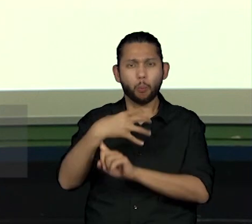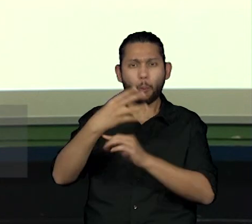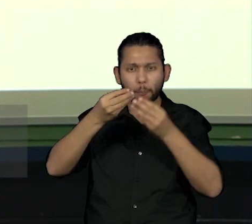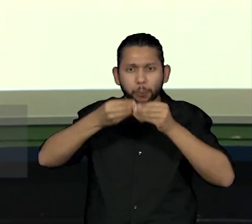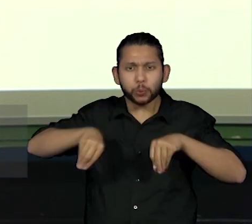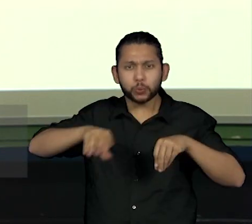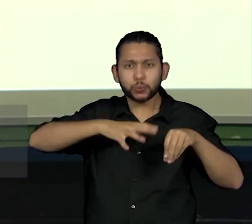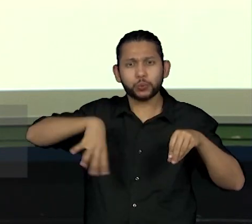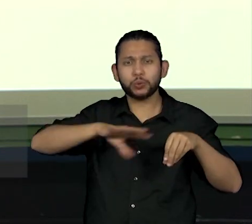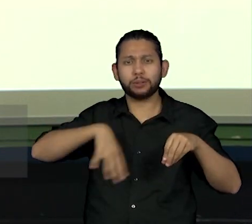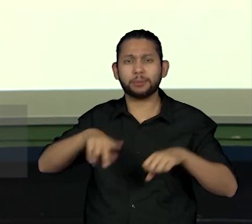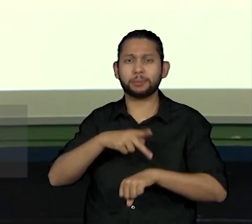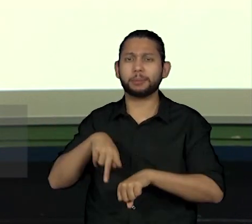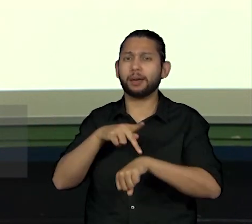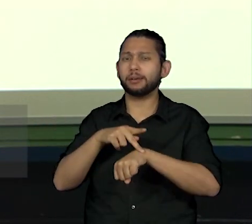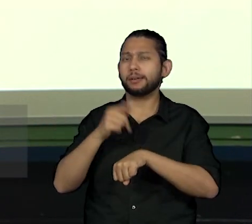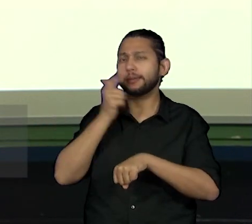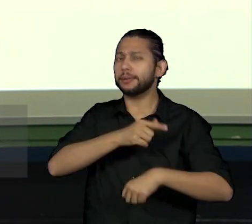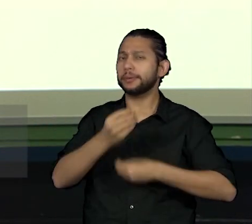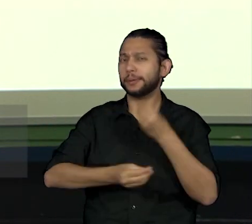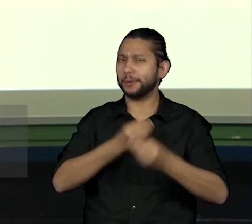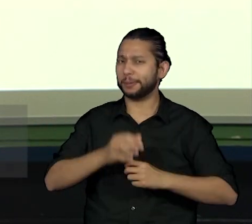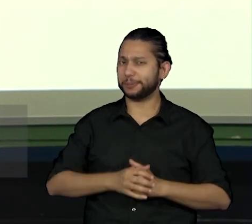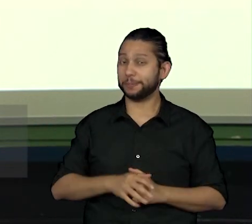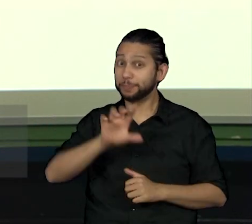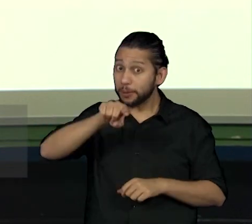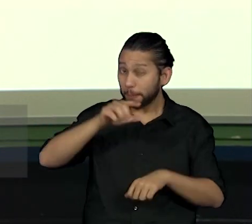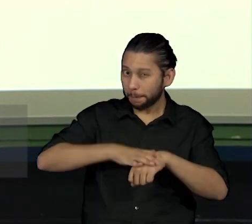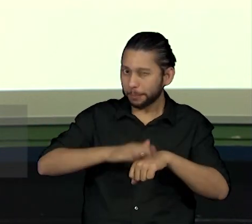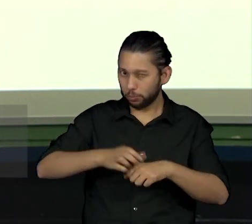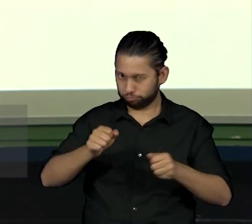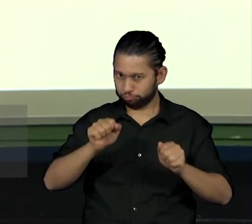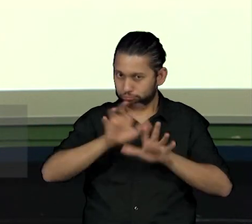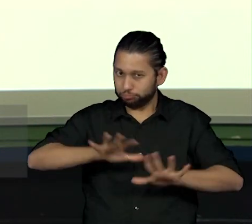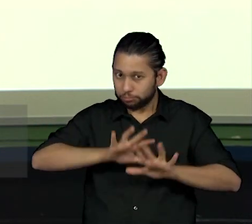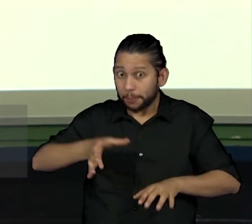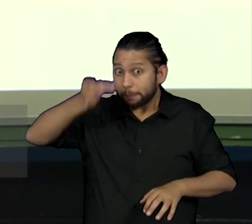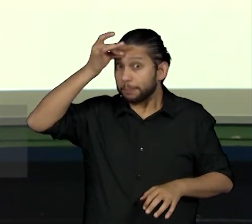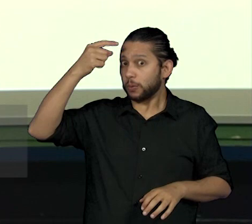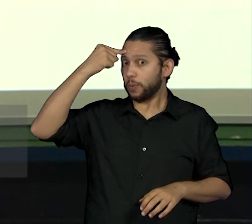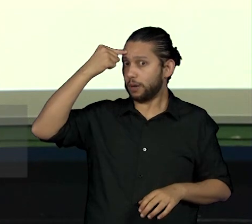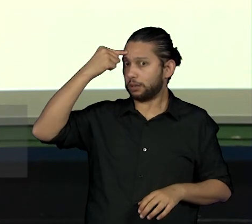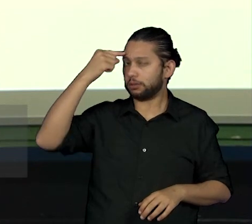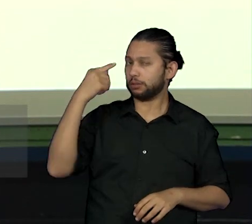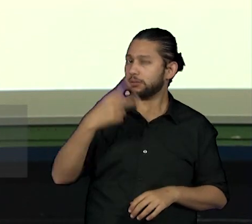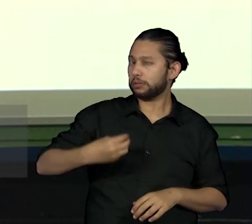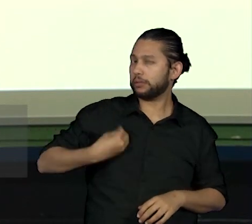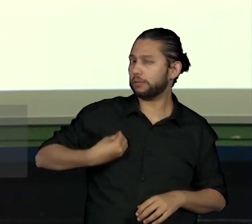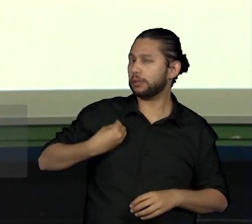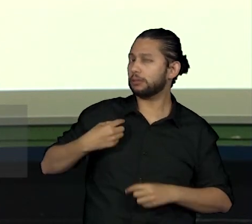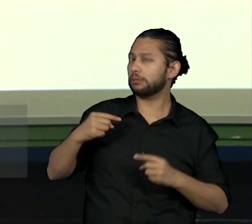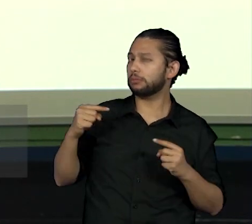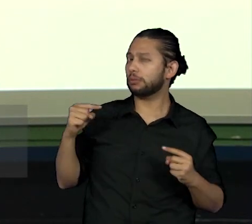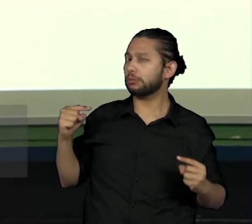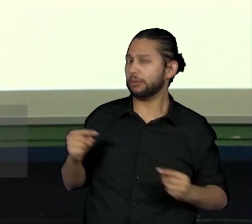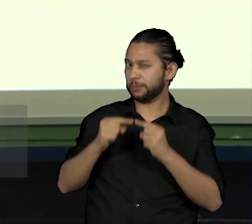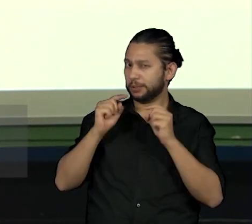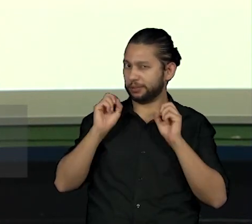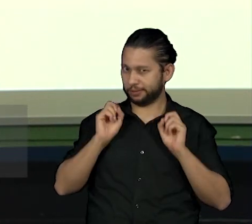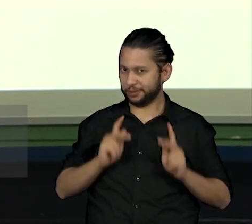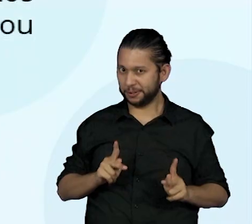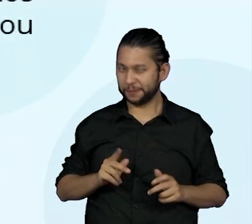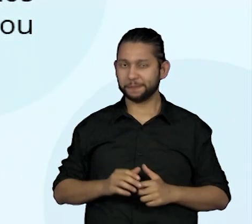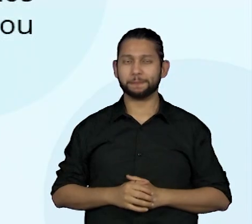final para responder as questões e pensar como isso fez significado na sua vida, como esse conteúdo significou para